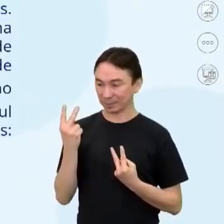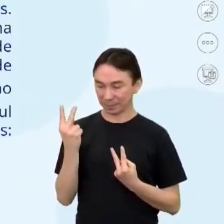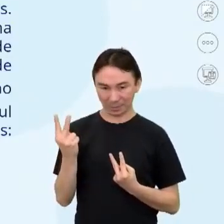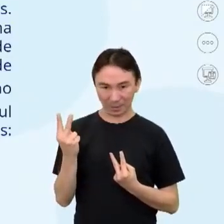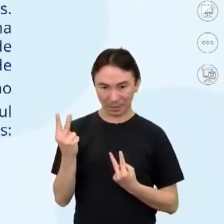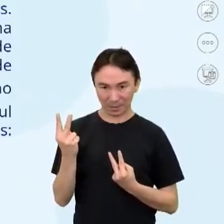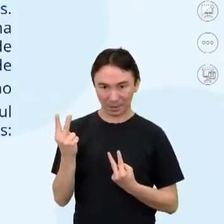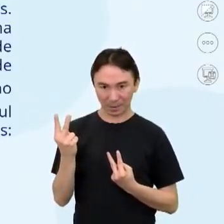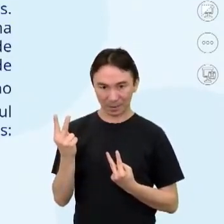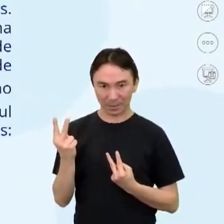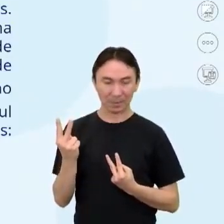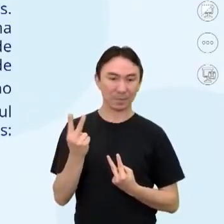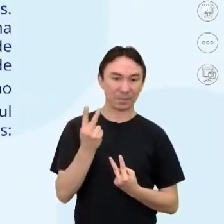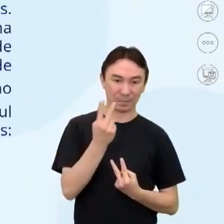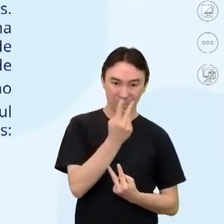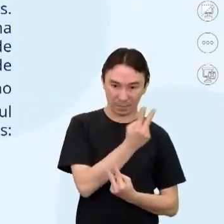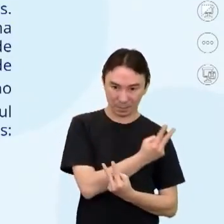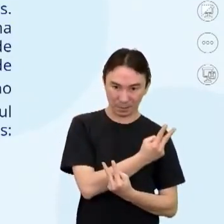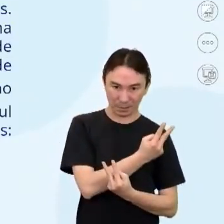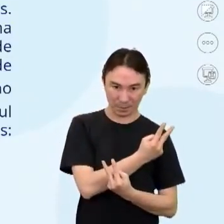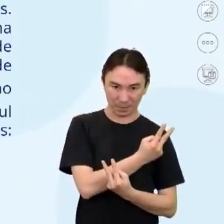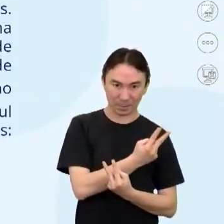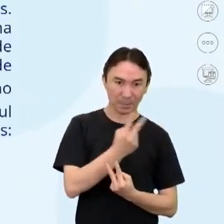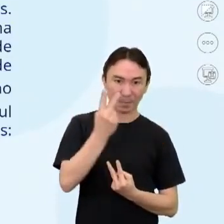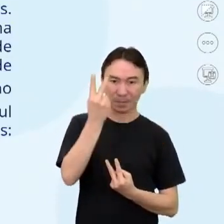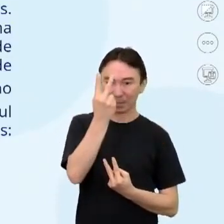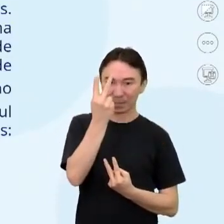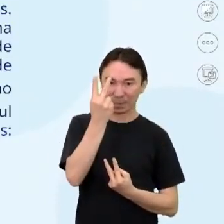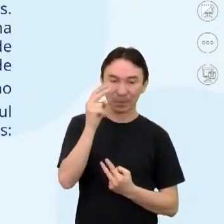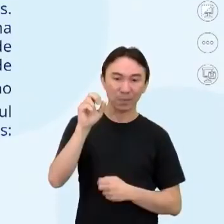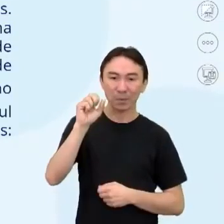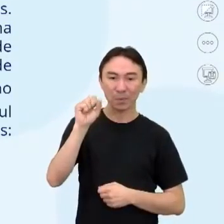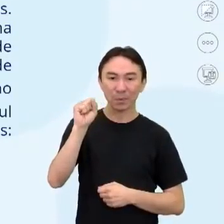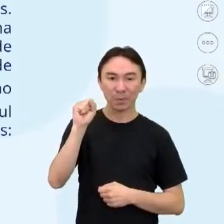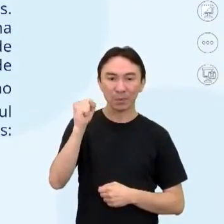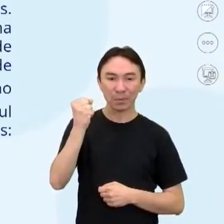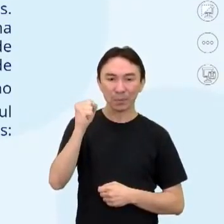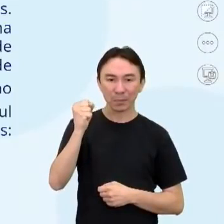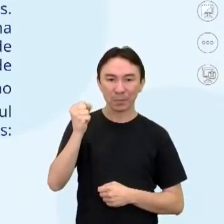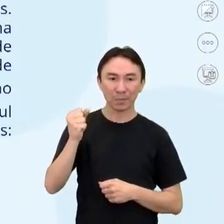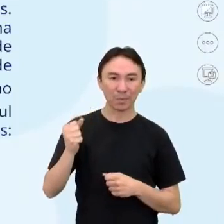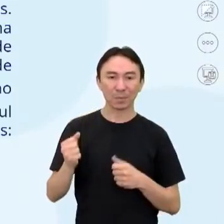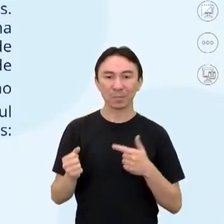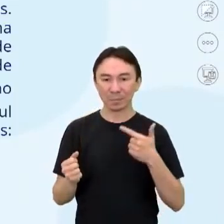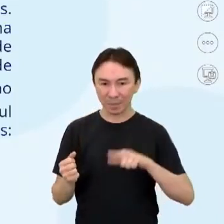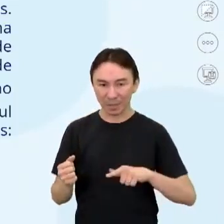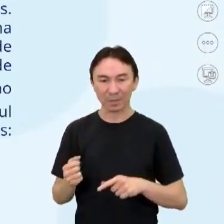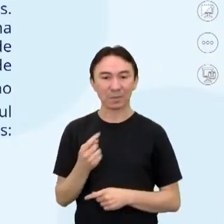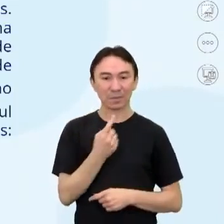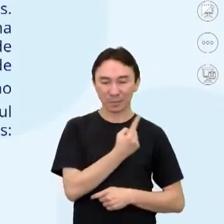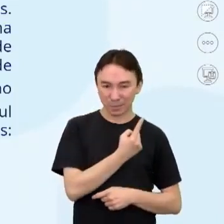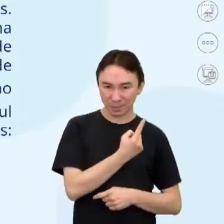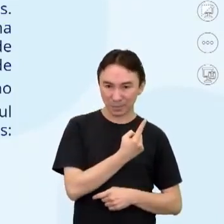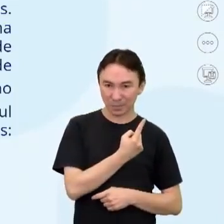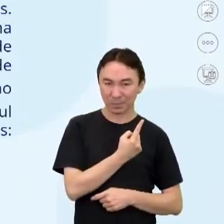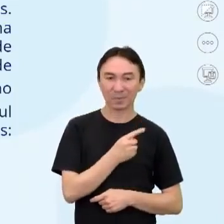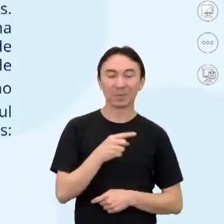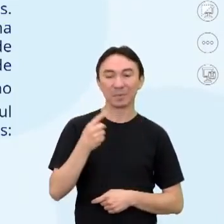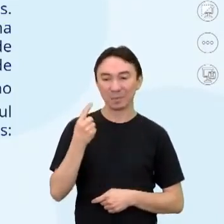Vamos somar? 6. 8. Mais um 9. 9. Mais um